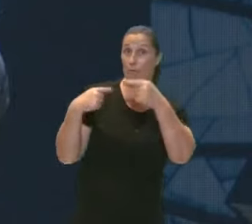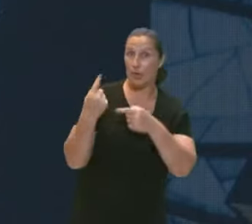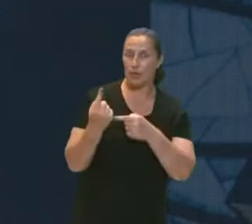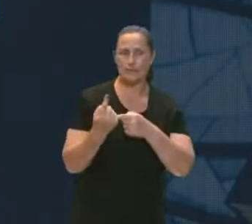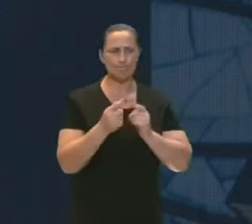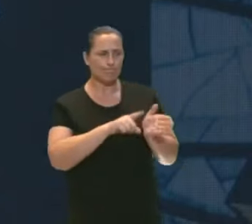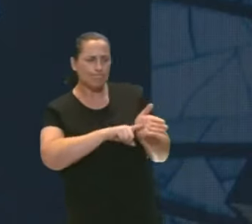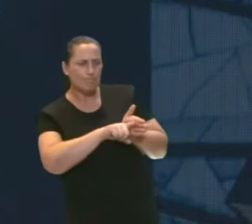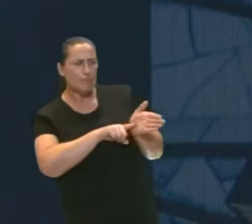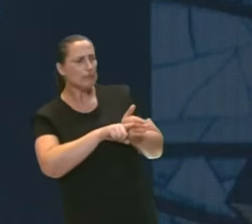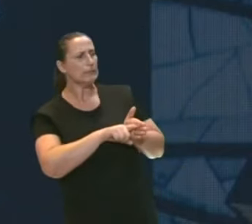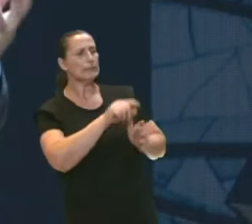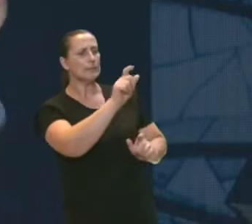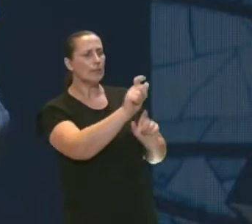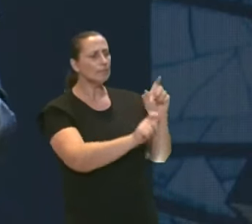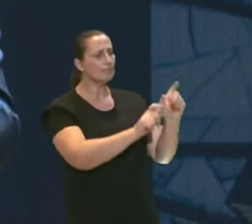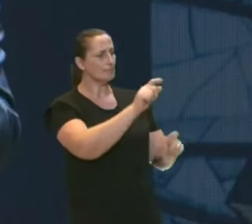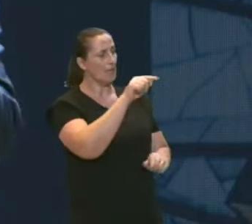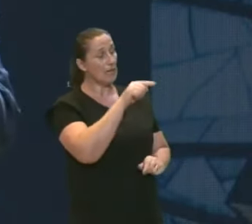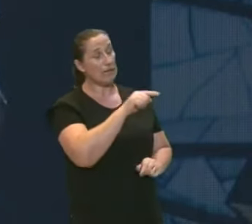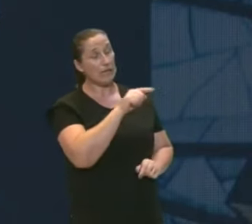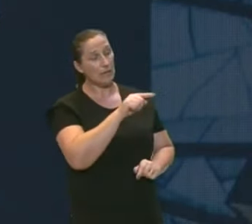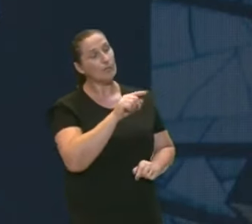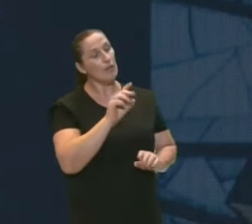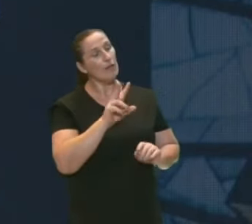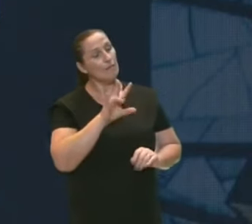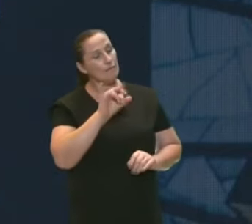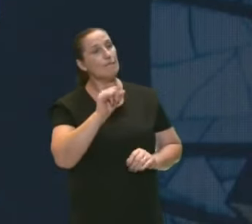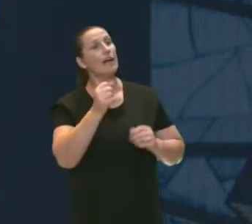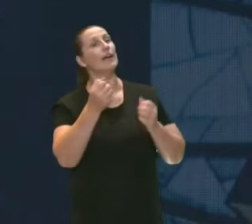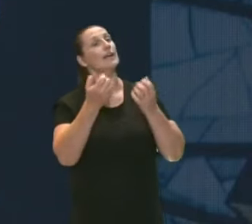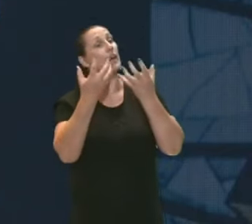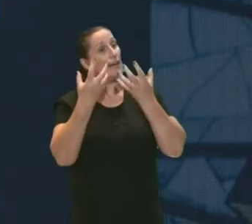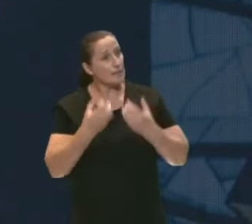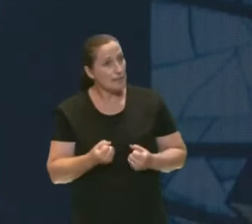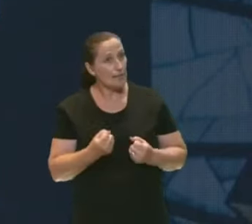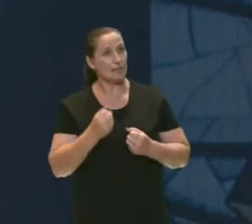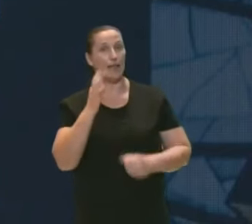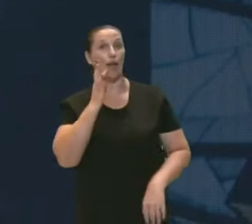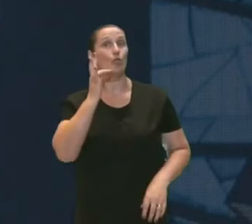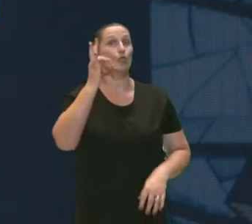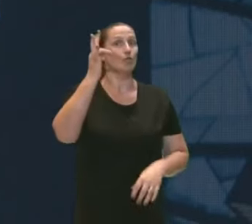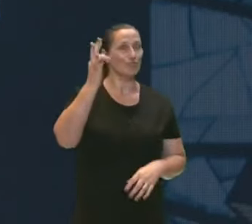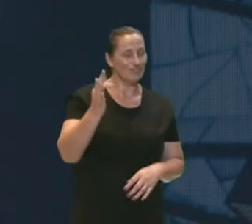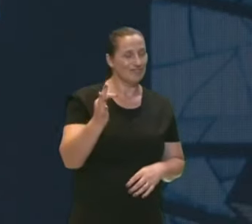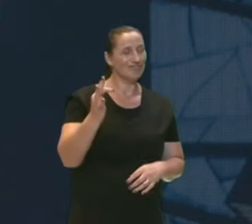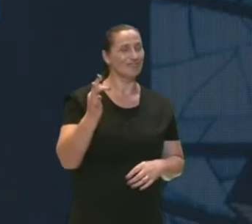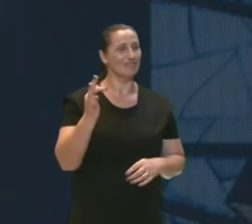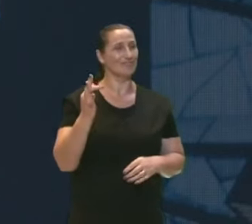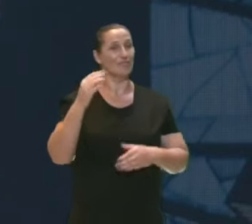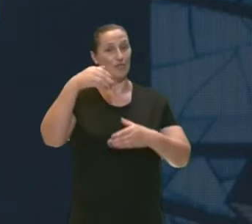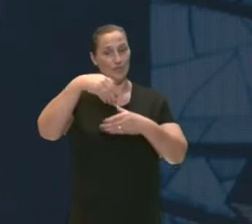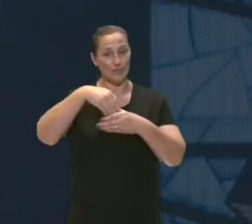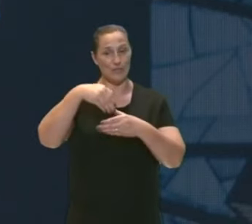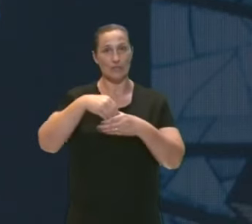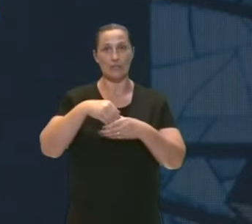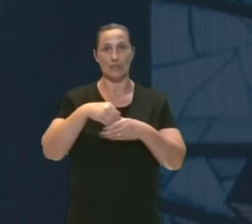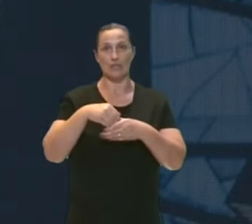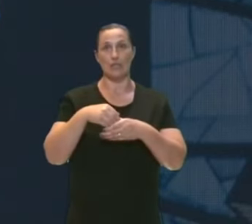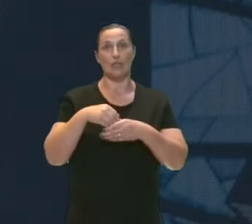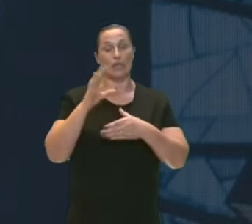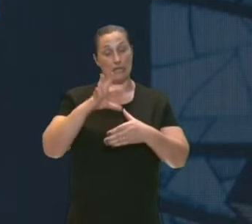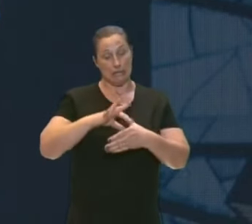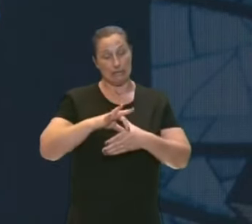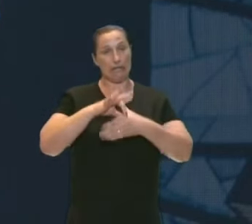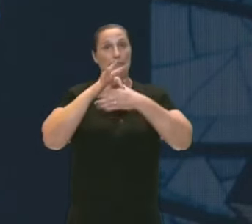indicados, vamos entender quais serão aqueles que de fato vão concorrer a alguma vaga, né, a algum cargo da direção